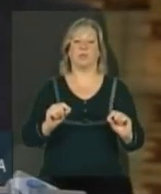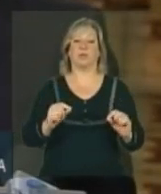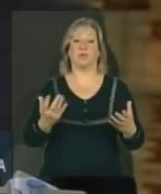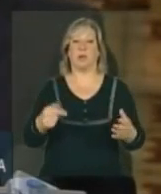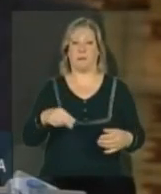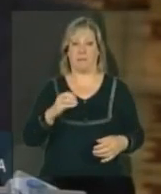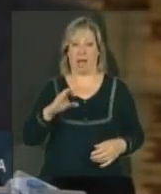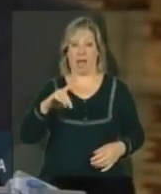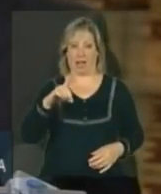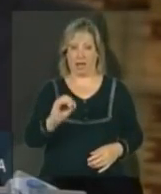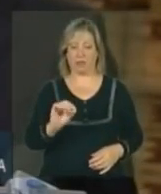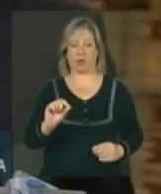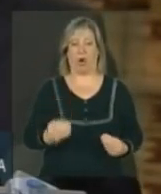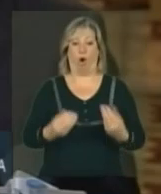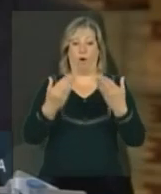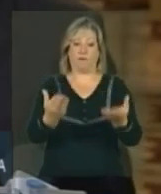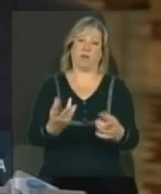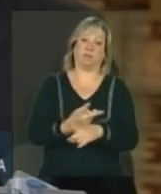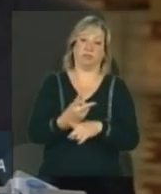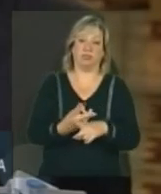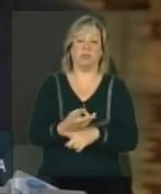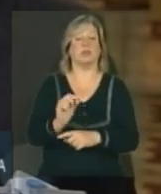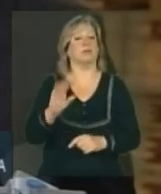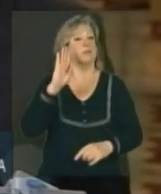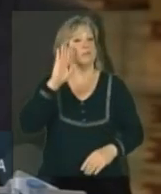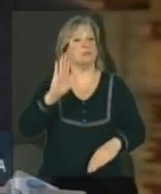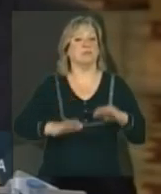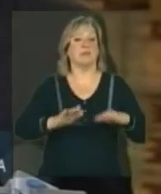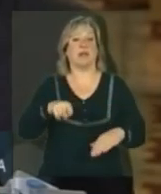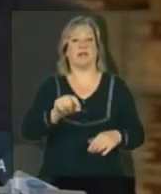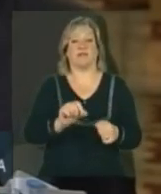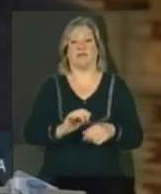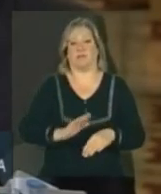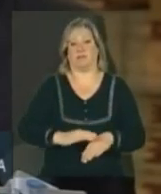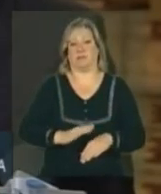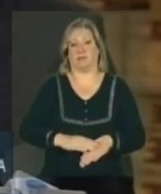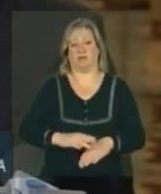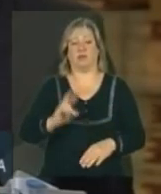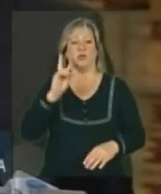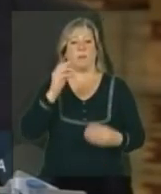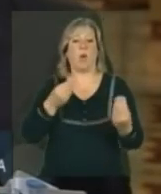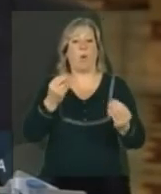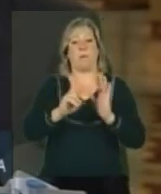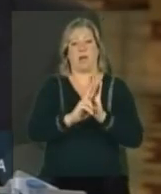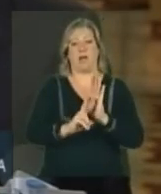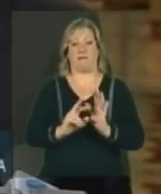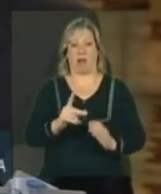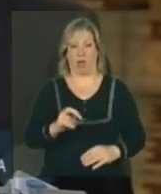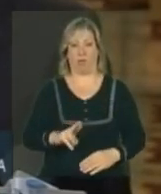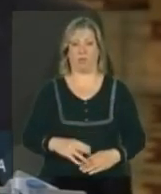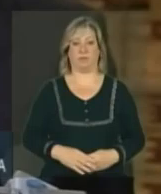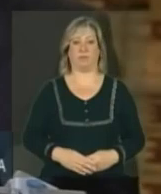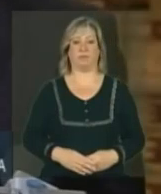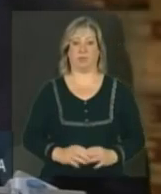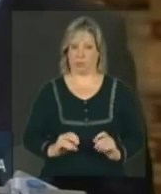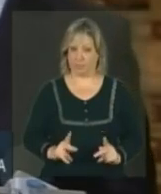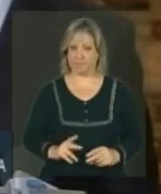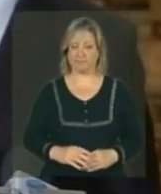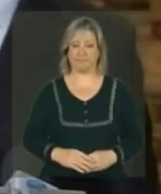o mercado, a oferta e a procura, é que deve ser o critério de arbitragem do valor. Tá